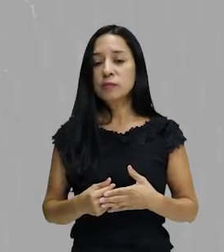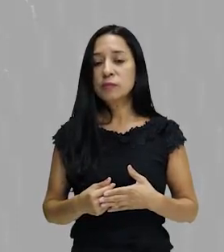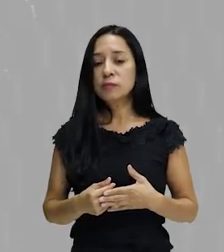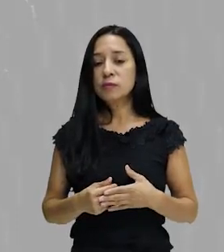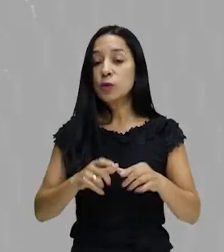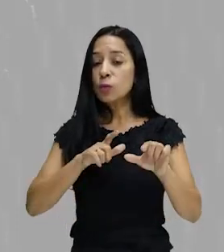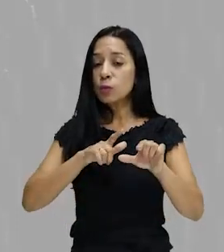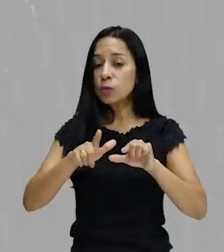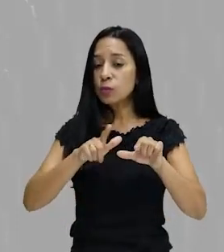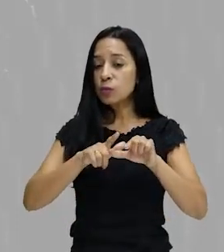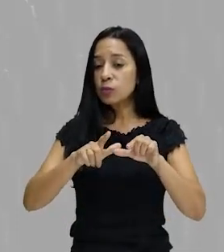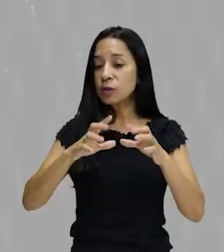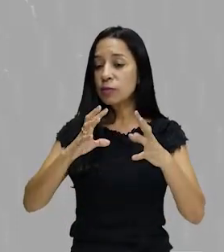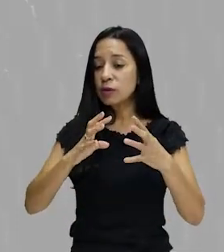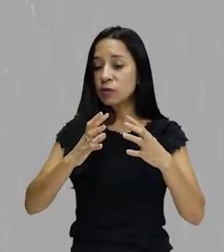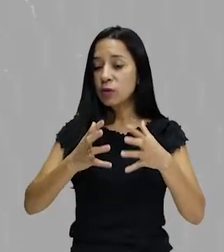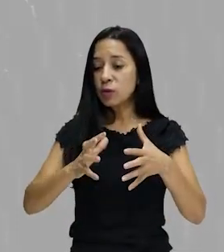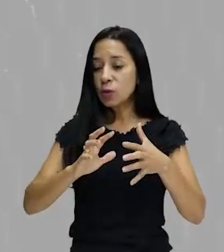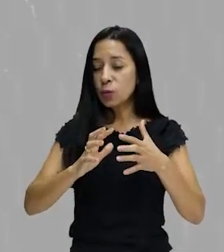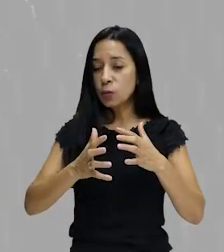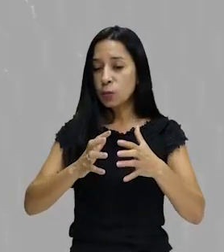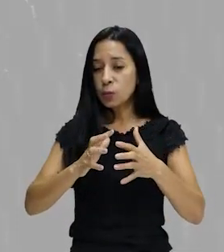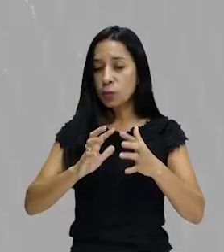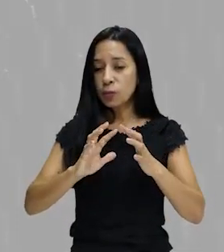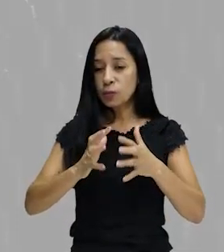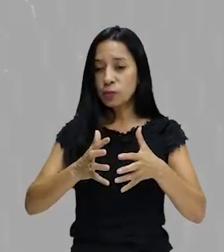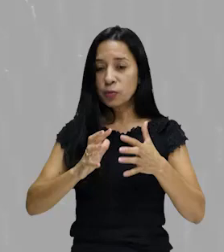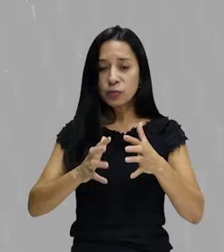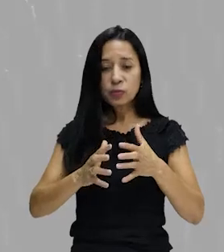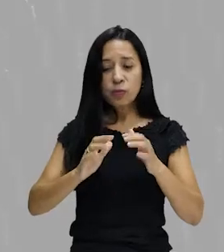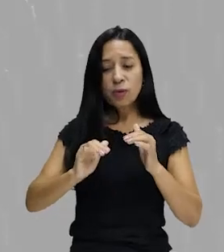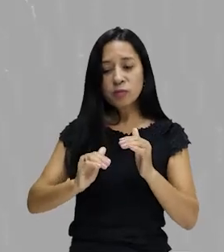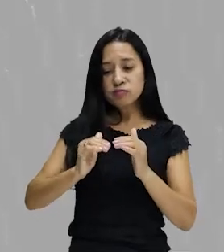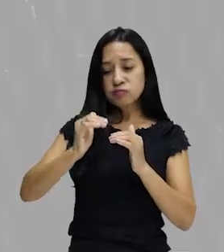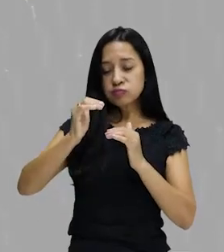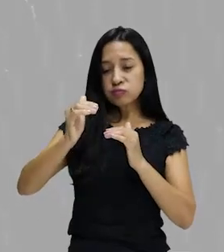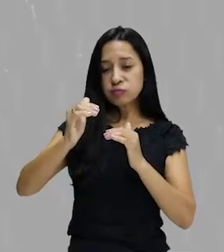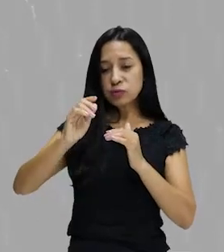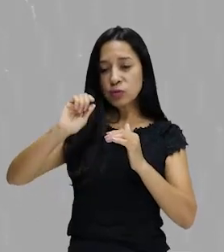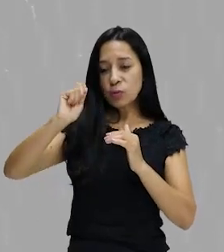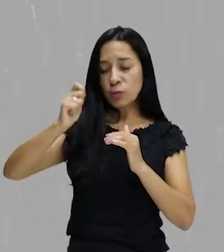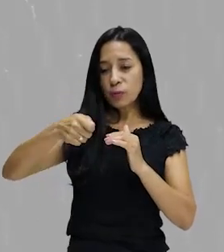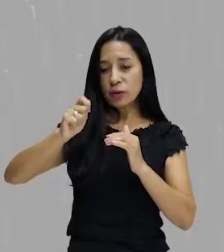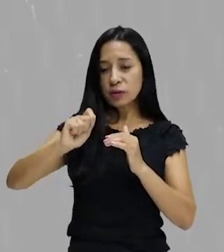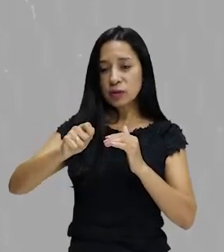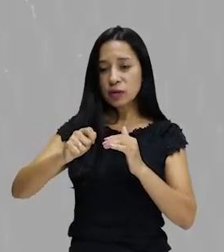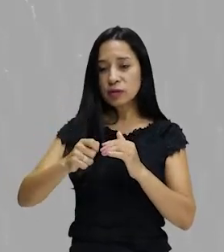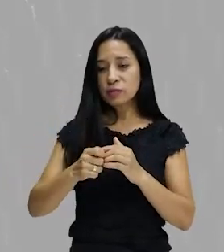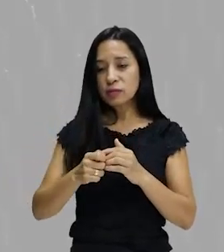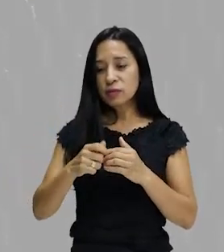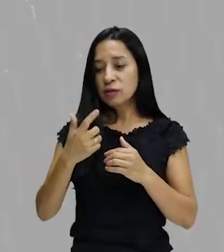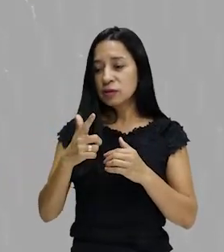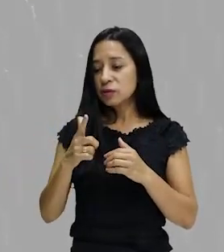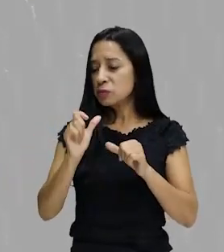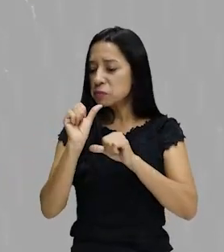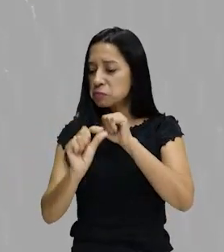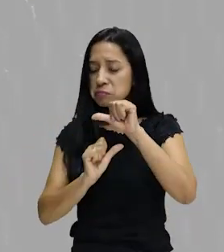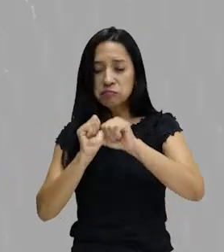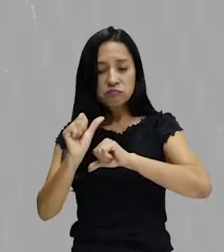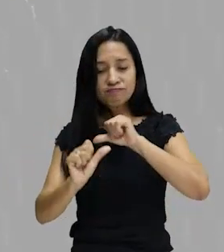do motor é simplesmente subir esse martelo, tá certo? Então não tem uma transformação de energia elétrica do